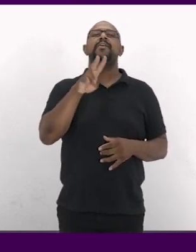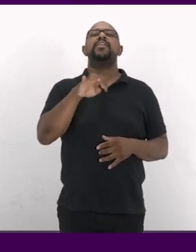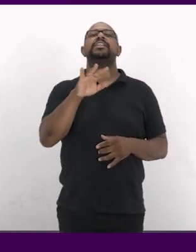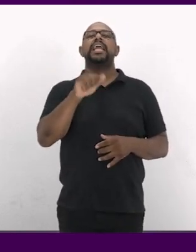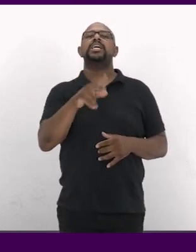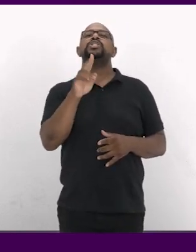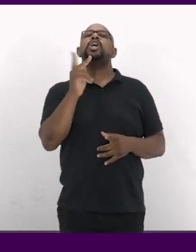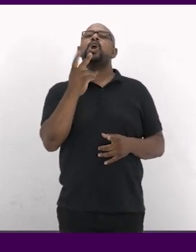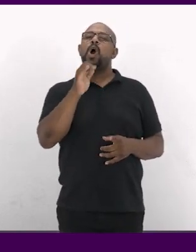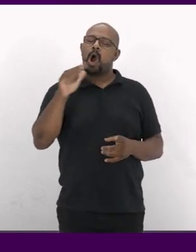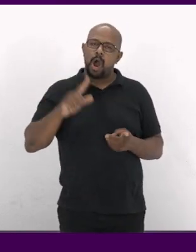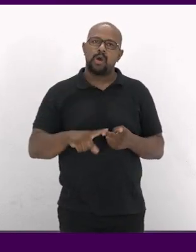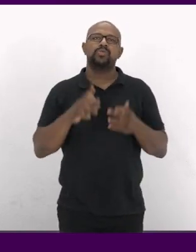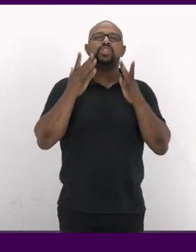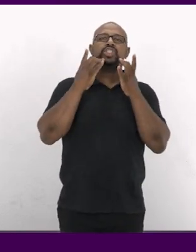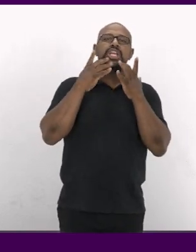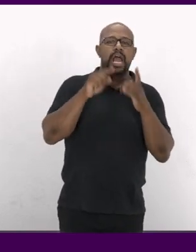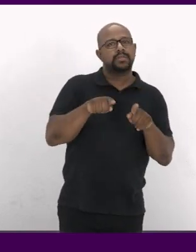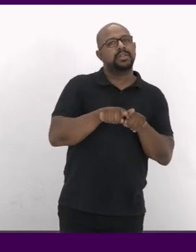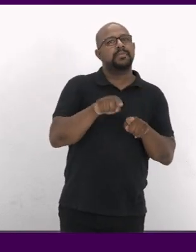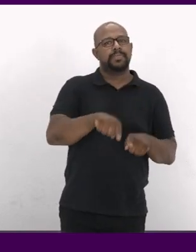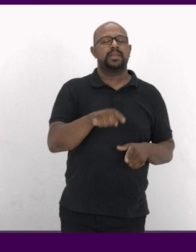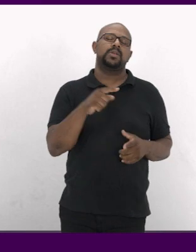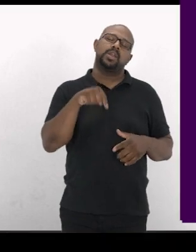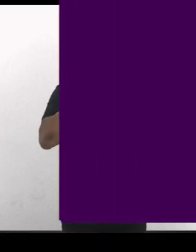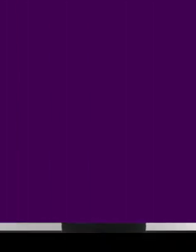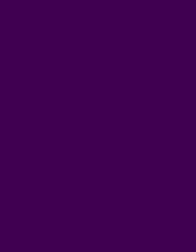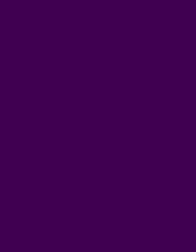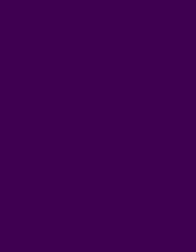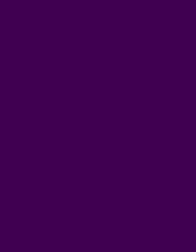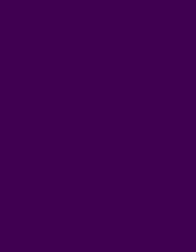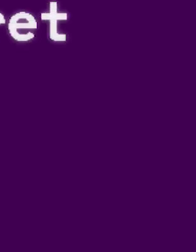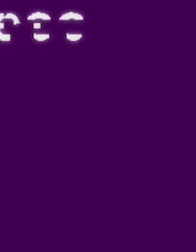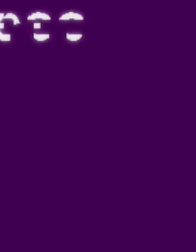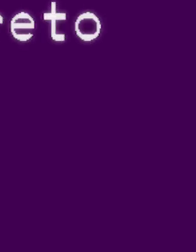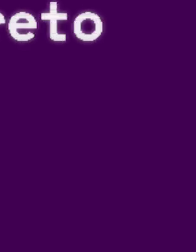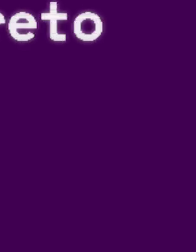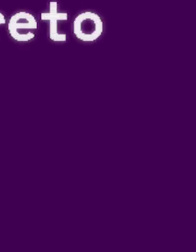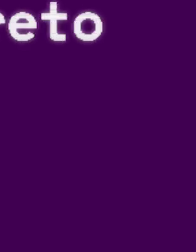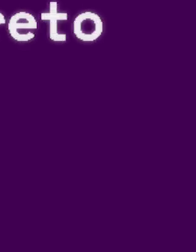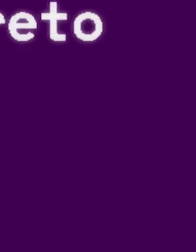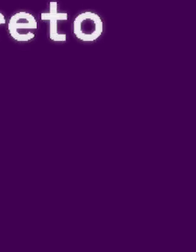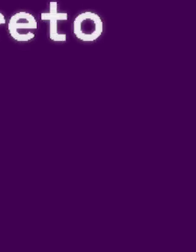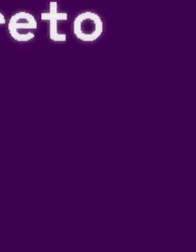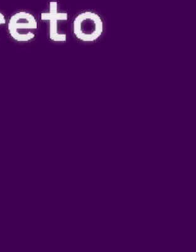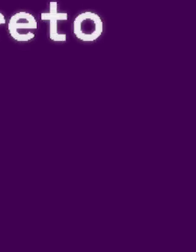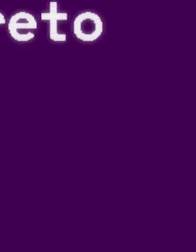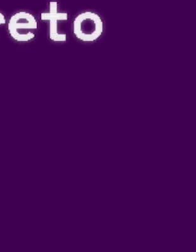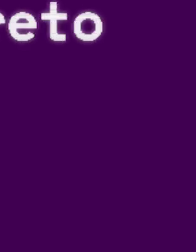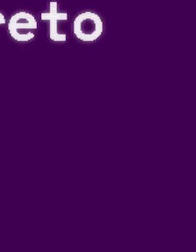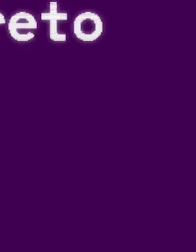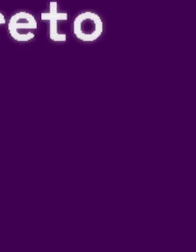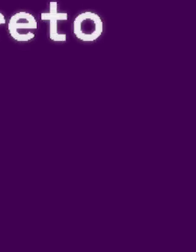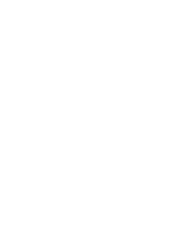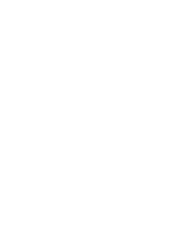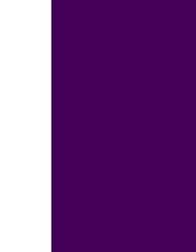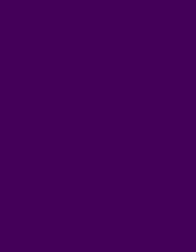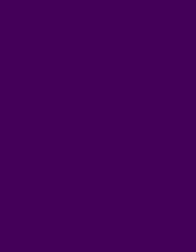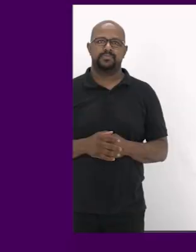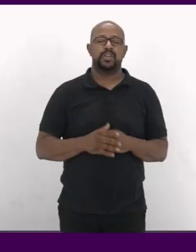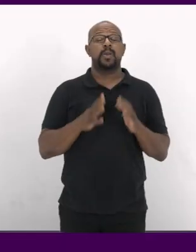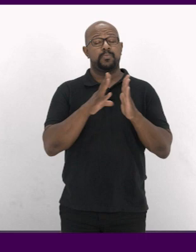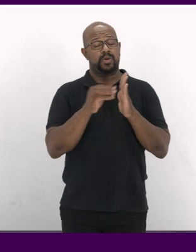Vantagens Hall, o Teatro Rival Refit, no Rio de Janeiro. Texto: patrocínio indireto ou